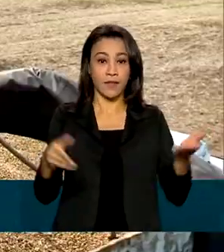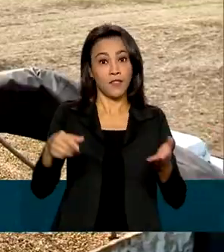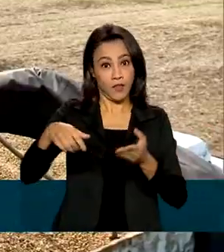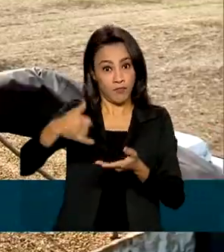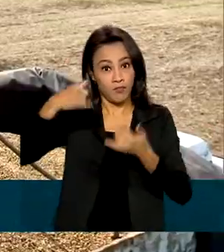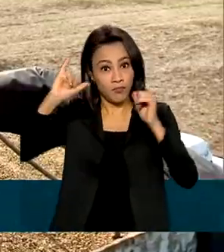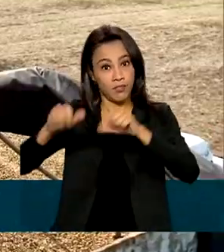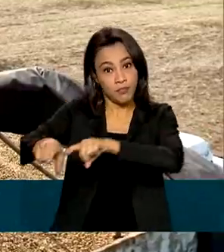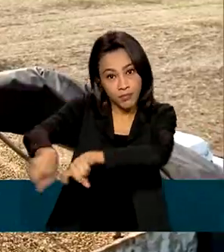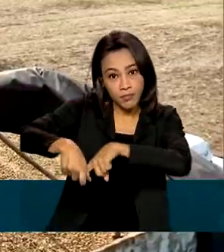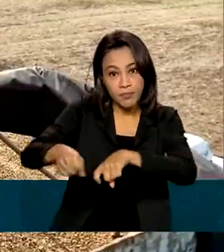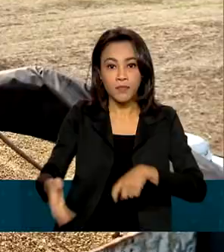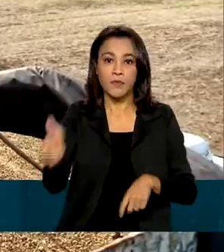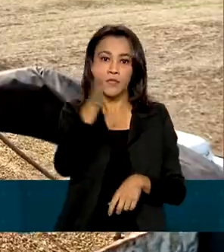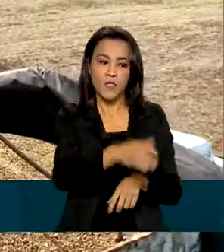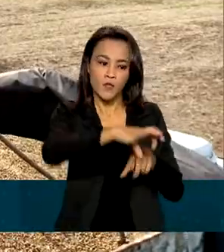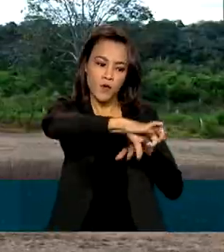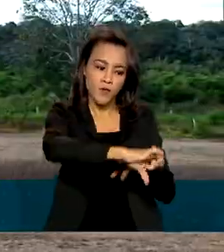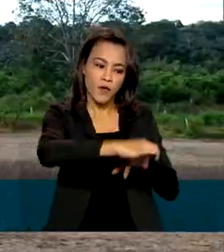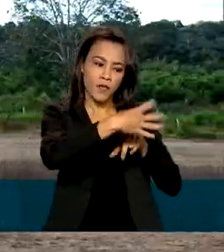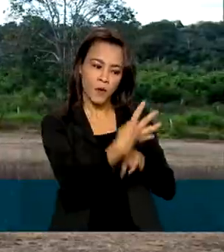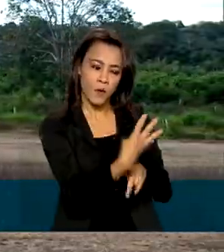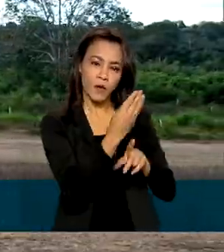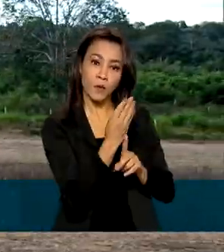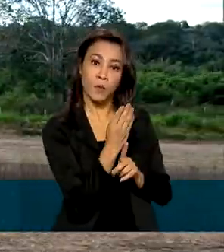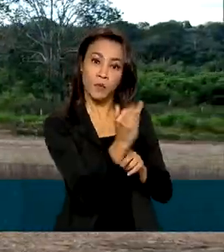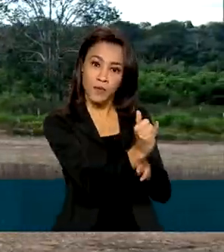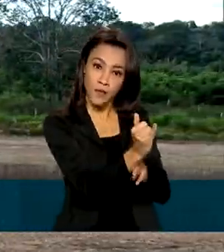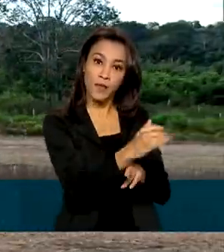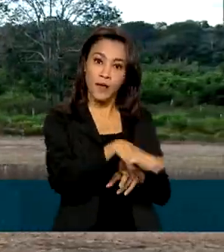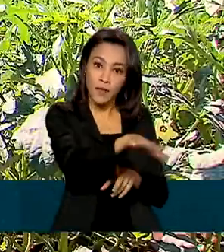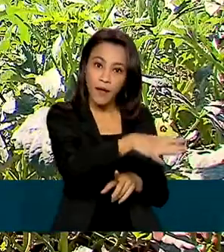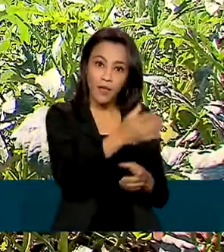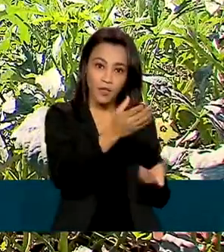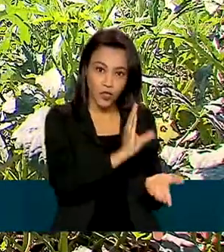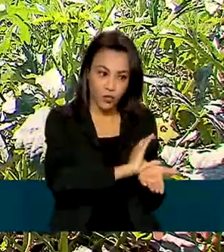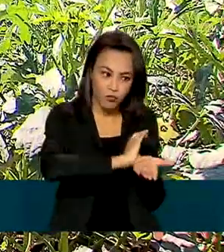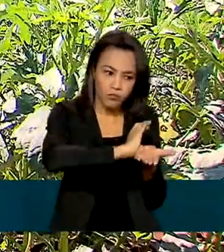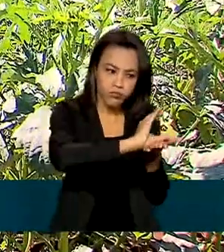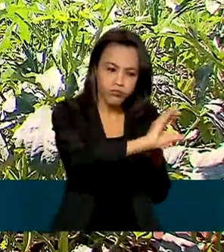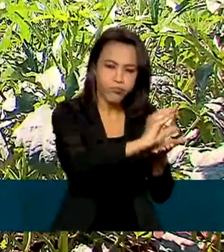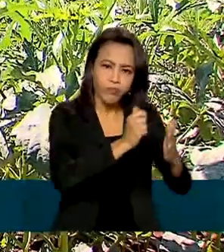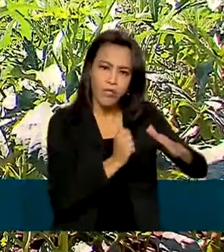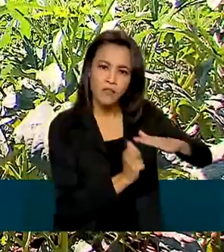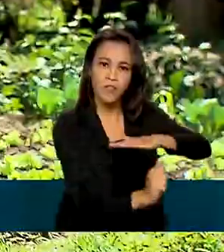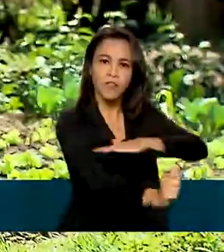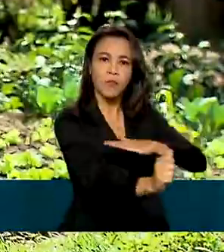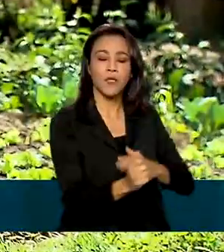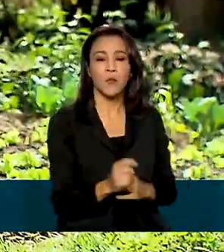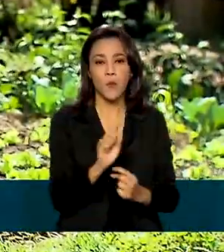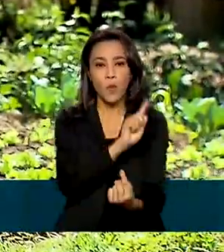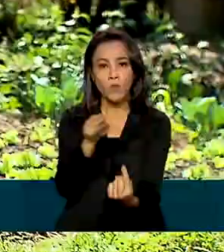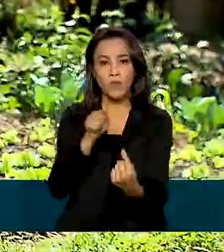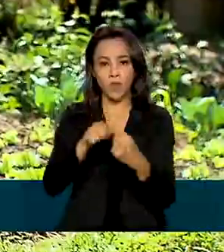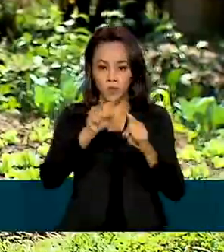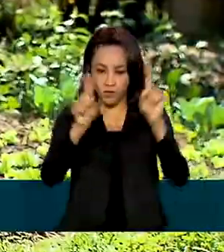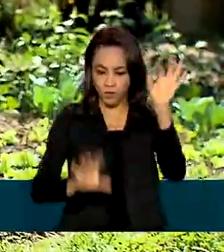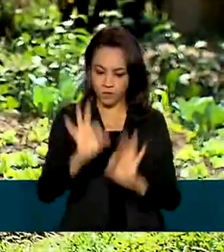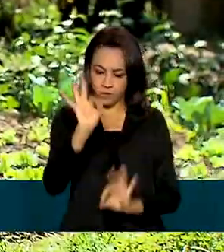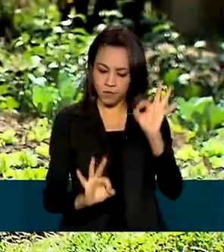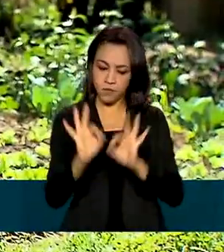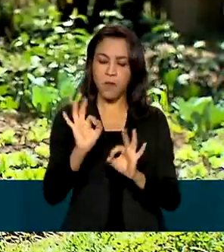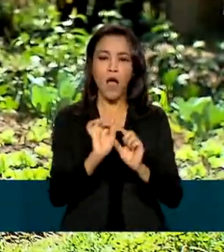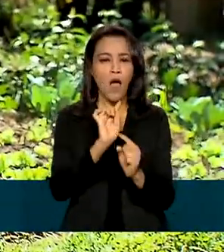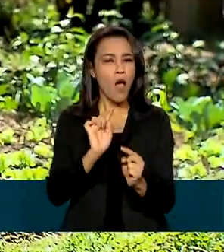e os outros 94 bilhões serão para investimentos. Uma das prioridades do plano é o fortalecimento de